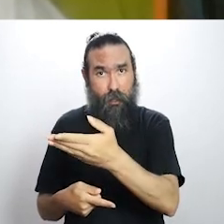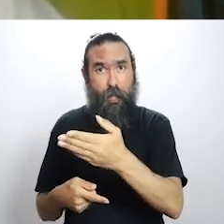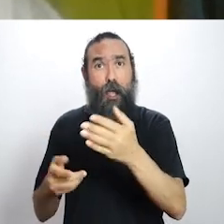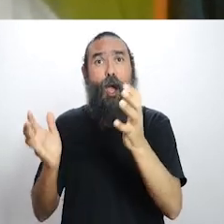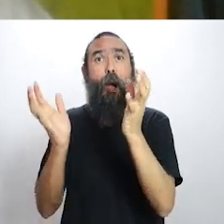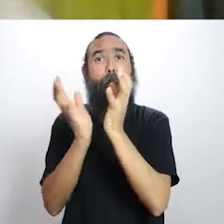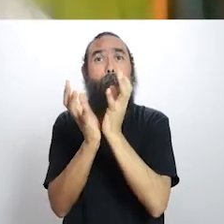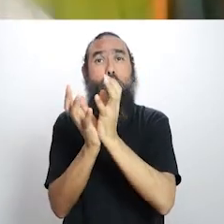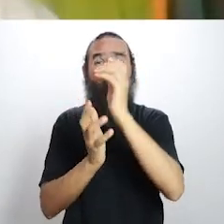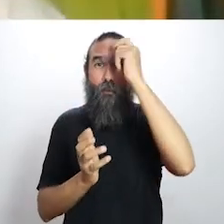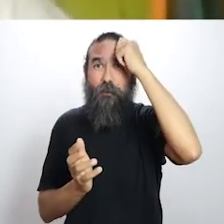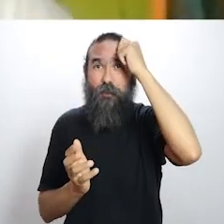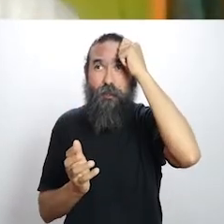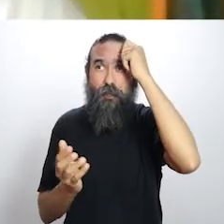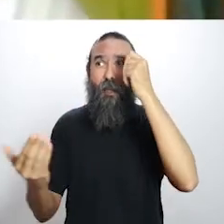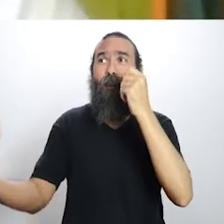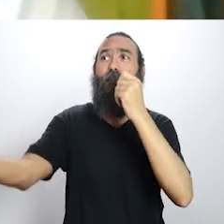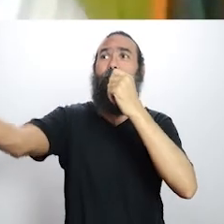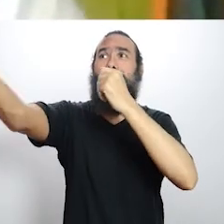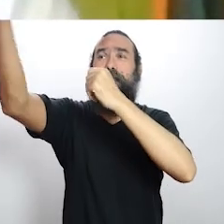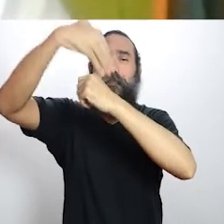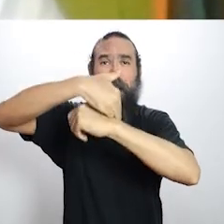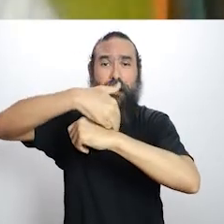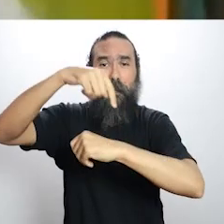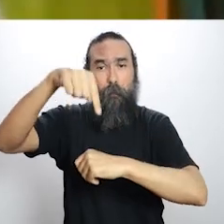povos que vieram escravizados da África,